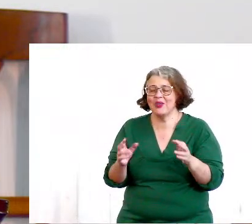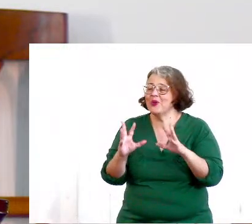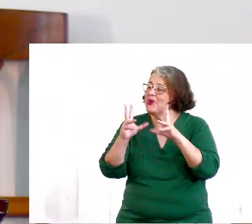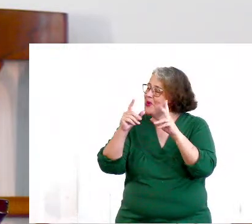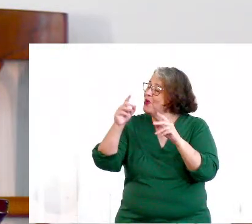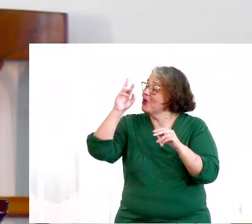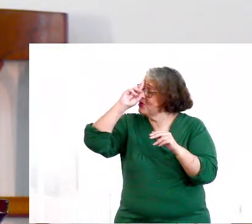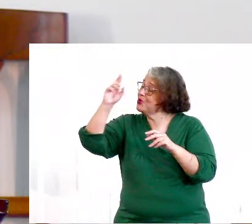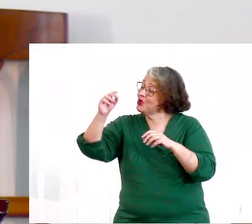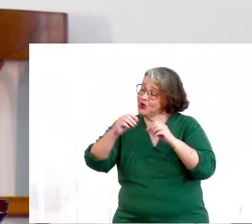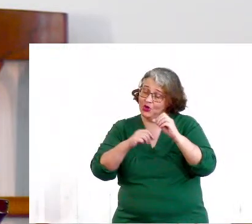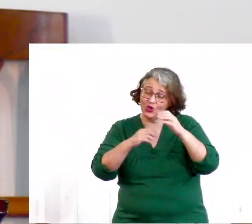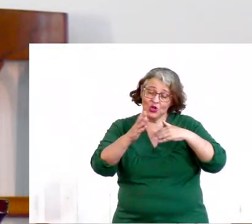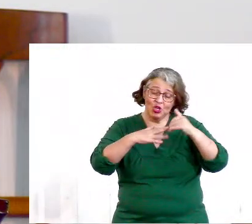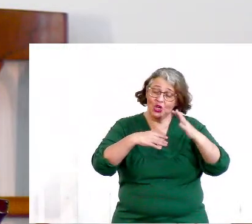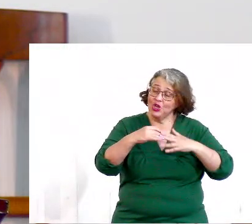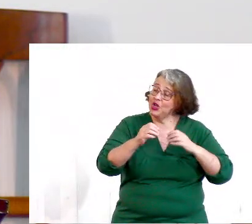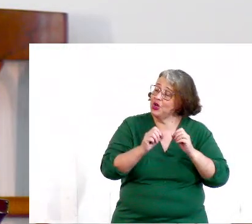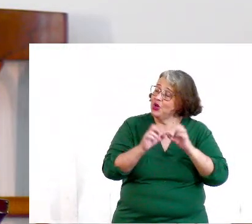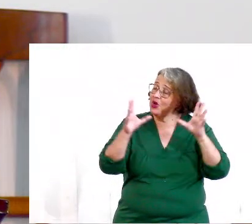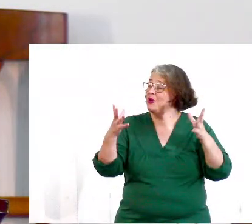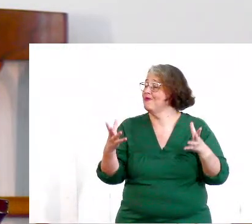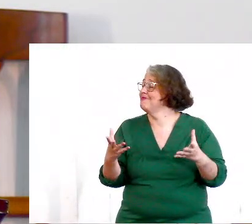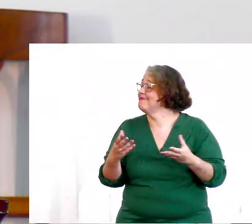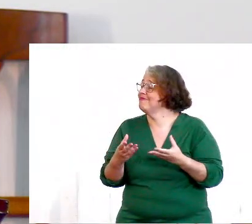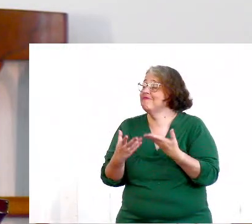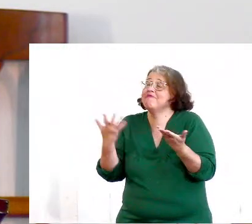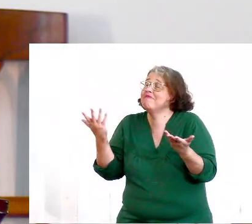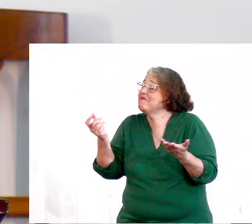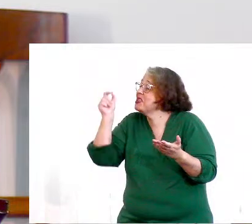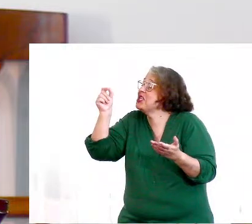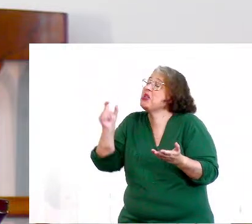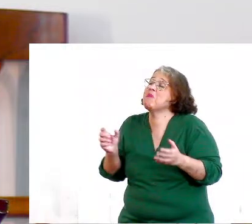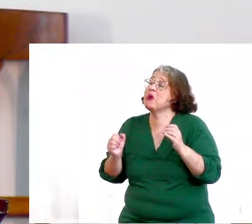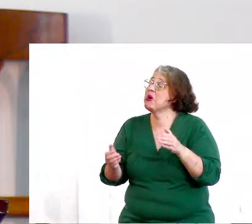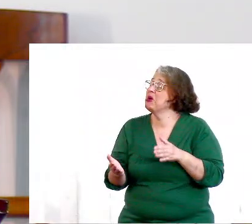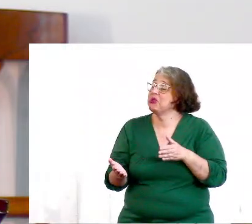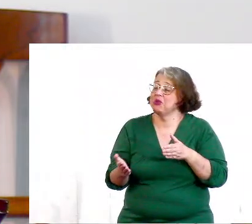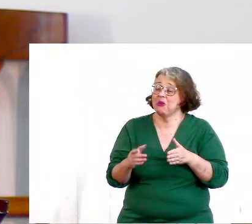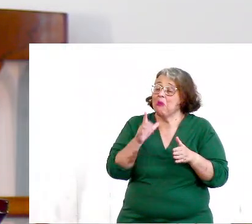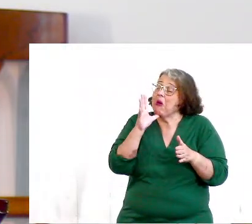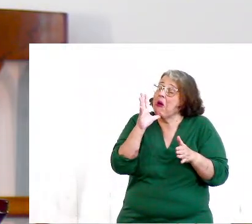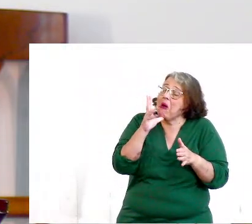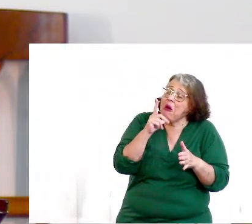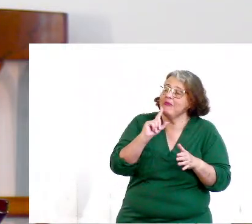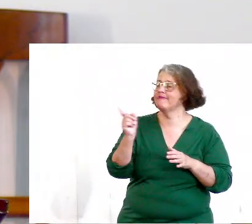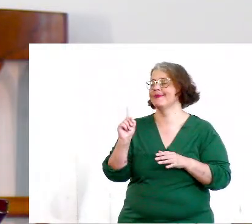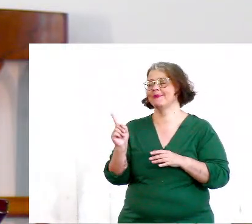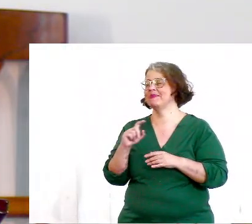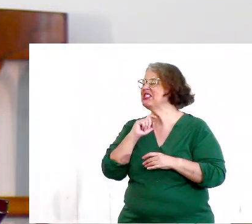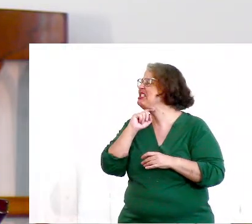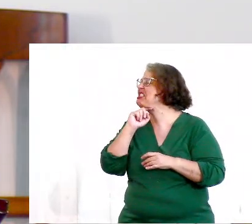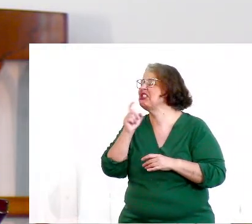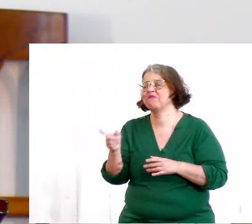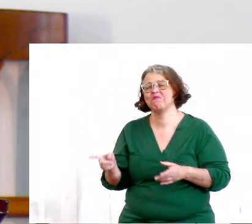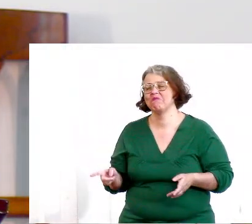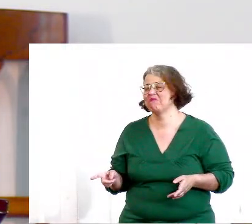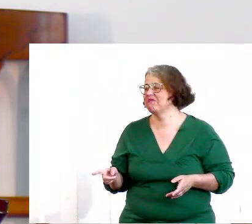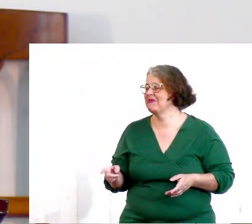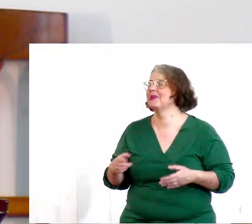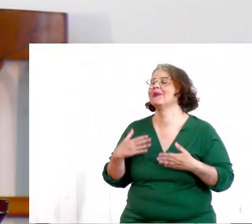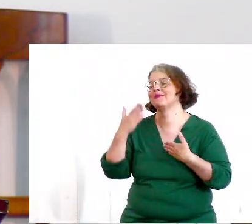foi criado? Quem poderá retardar isso? Ninguém, Senhor. Muito obrigado por um